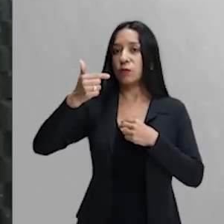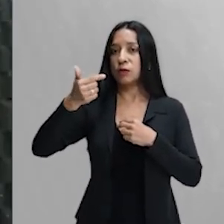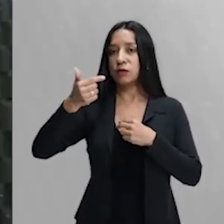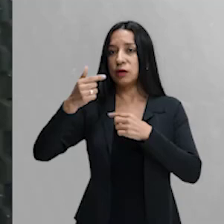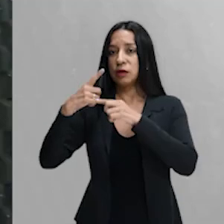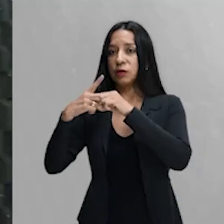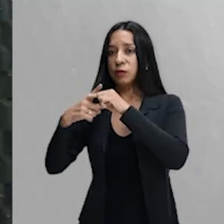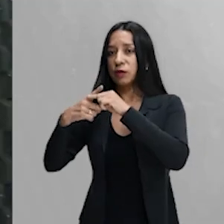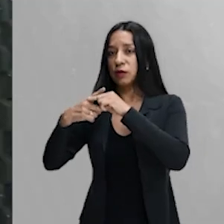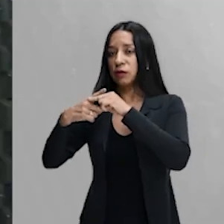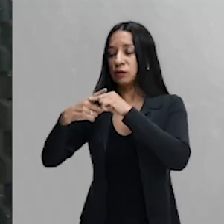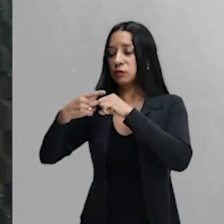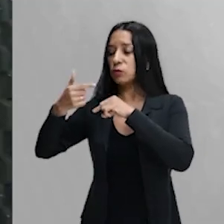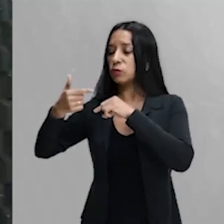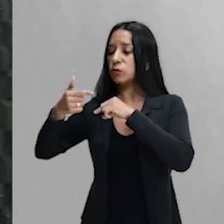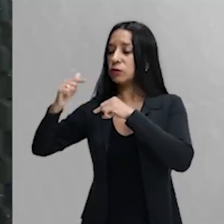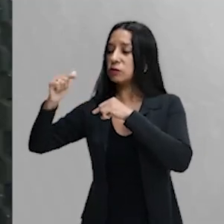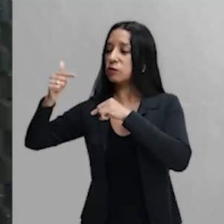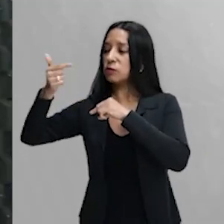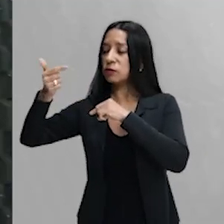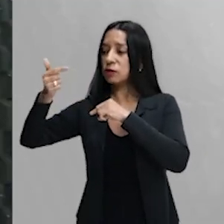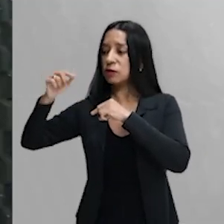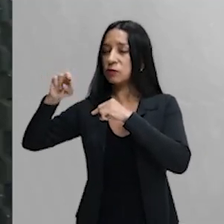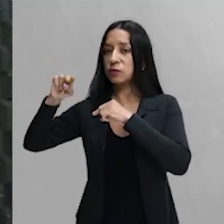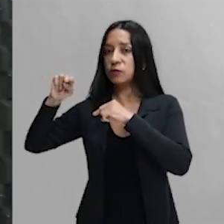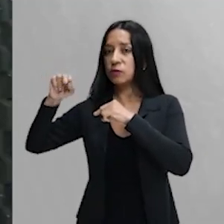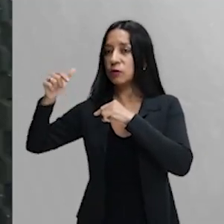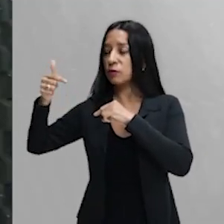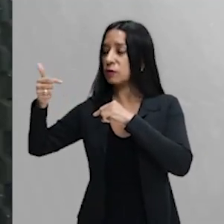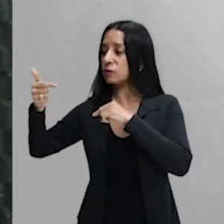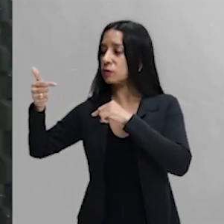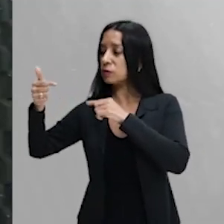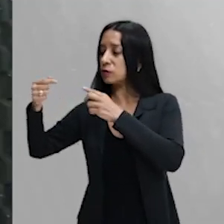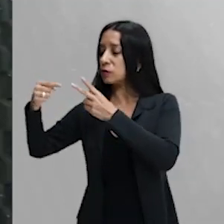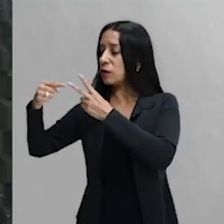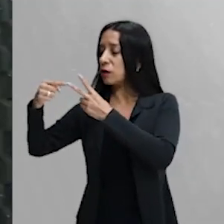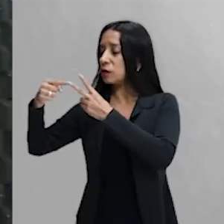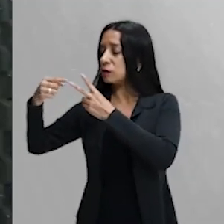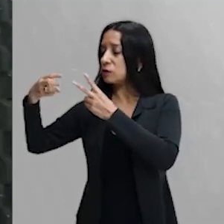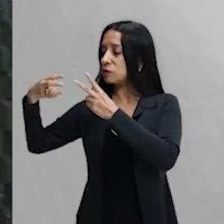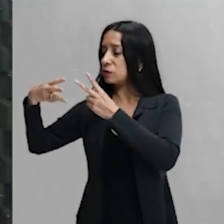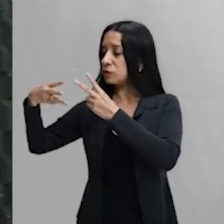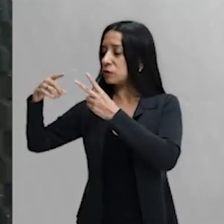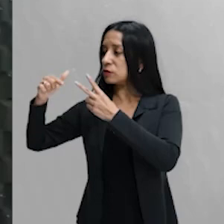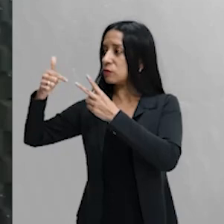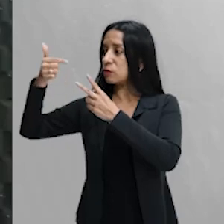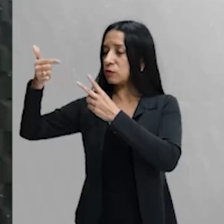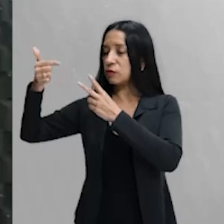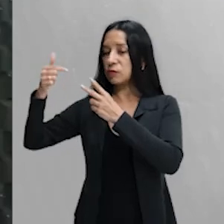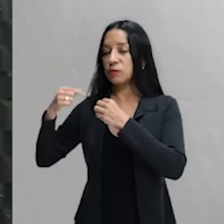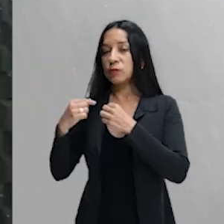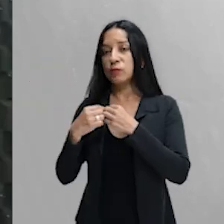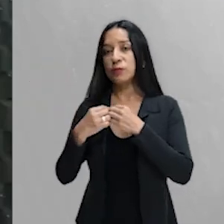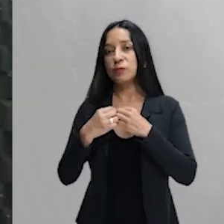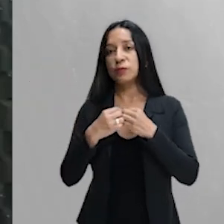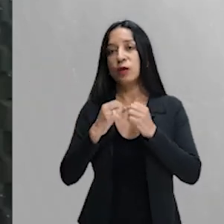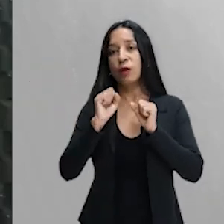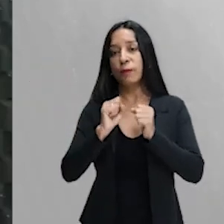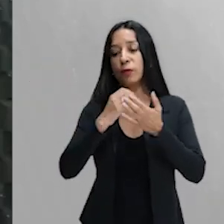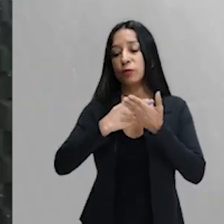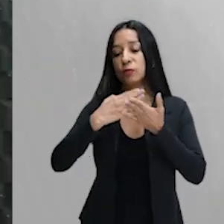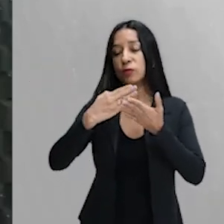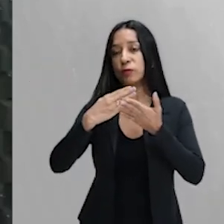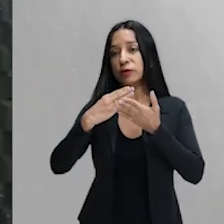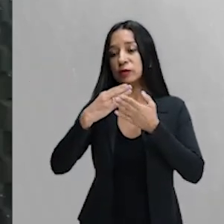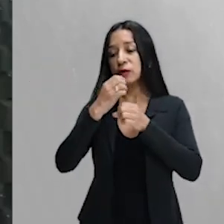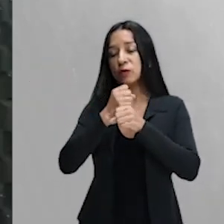mais 2 ao quadrado é igual a 2 raiz de 3 ao quadrado. Você pode começar